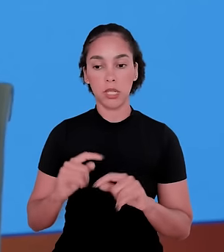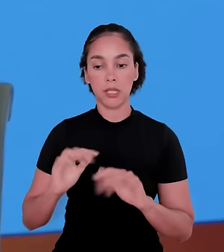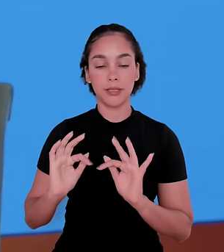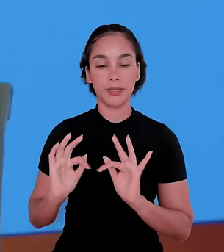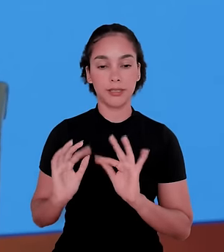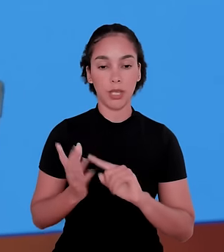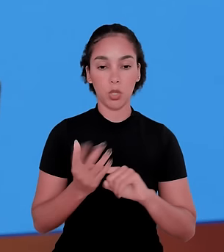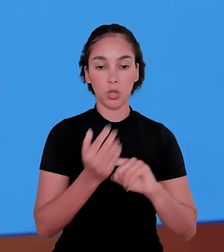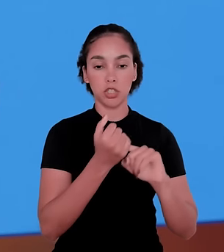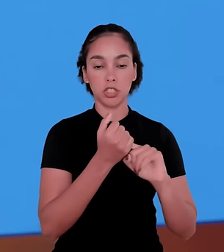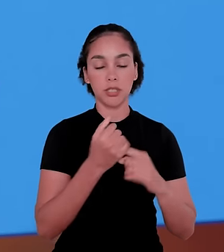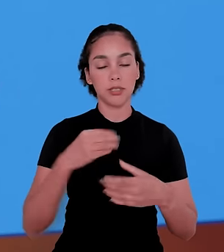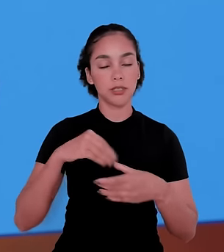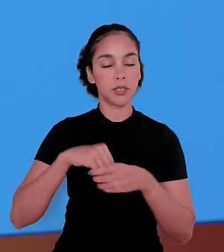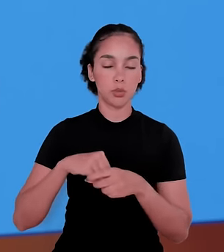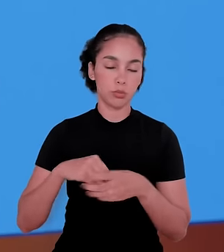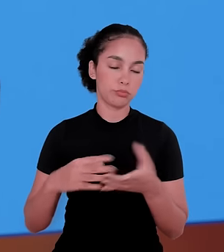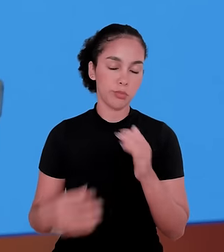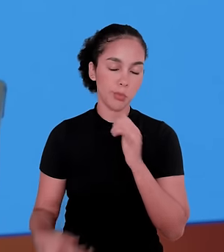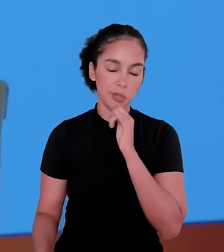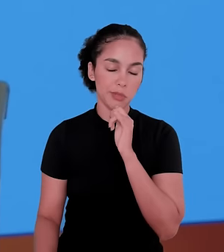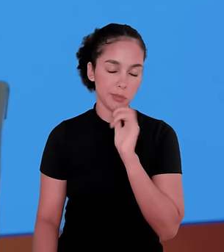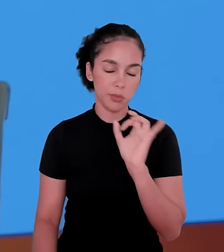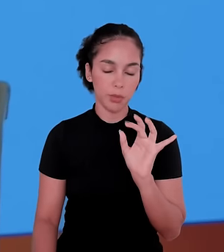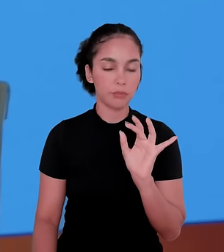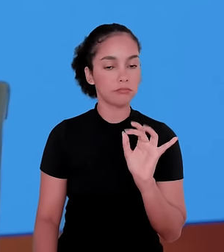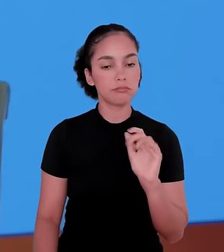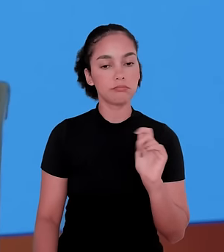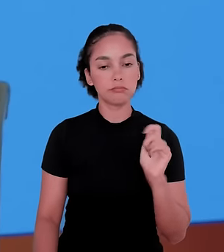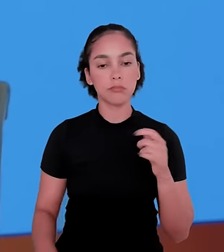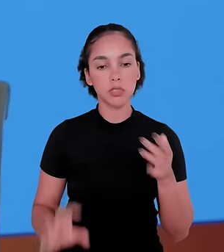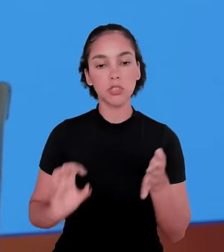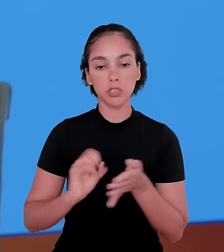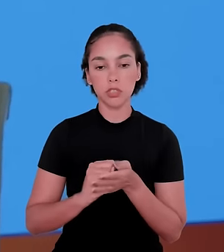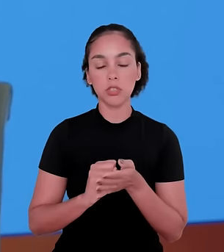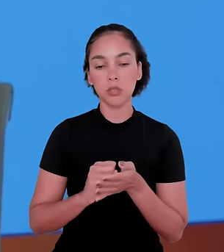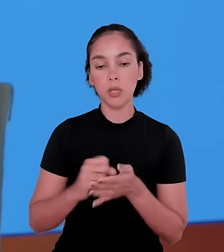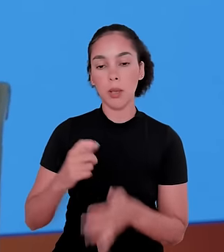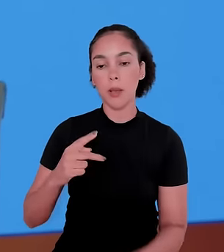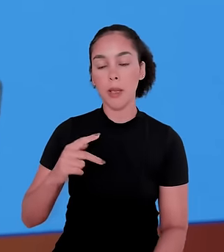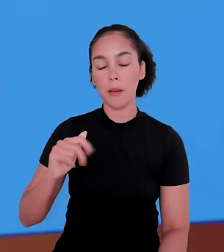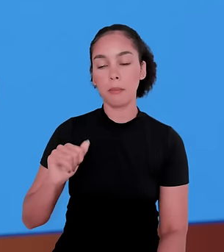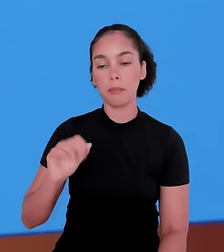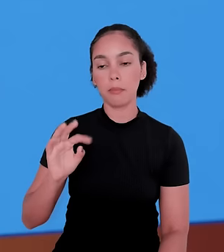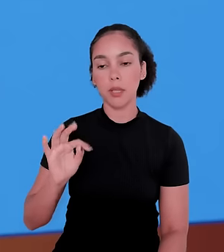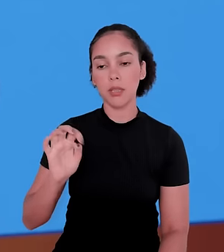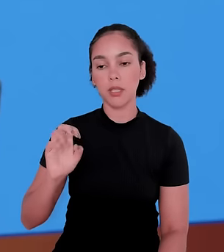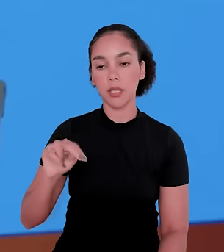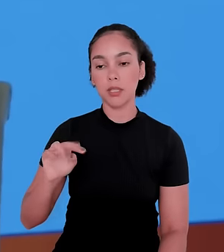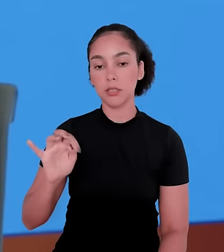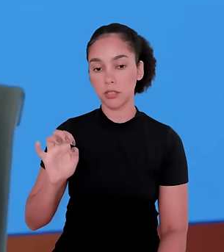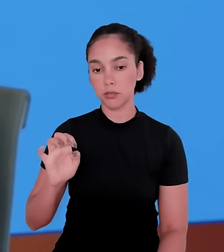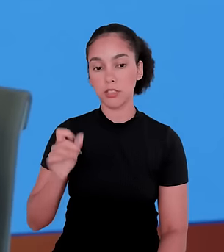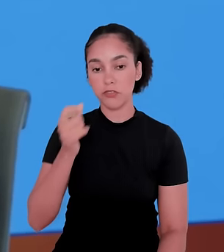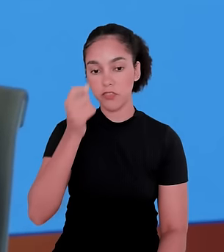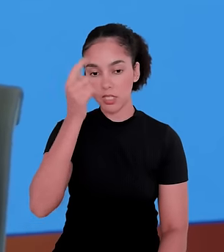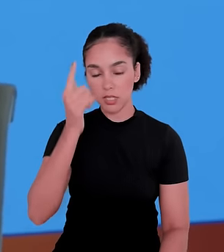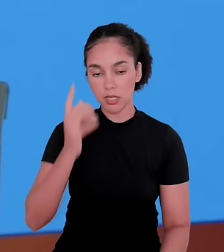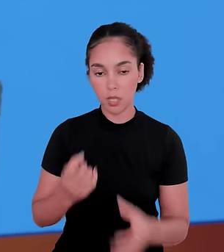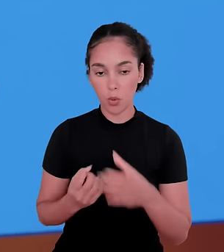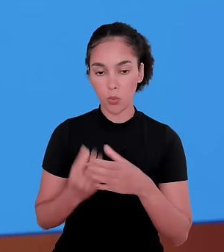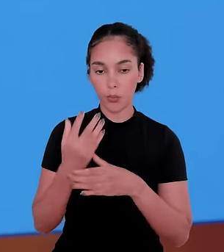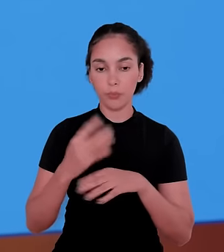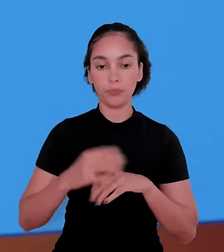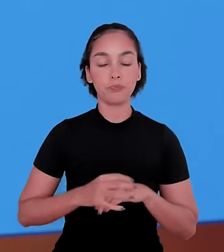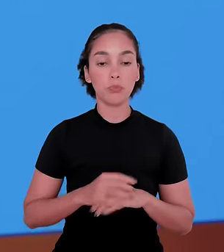tecnologia Envolvida Por Exemplo né eh ela é patenteável e por várias patentes de invenção tá o outro